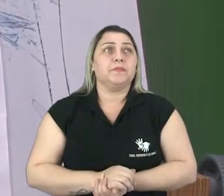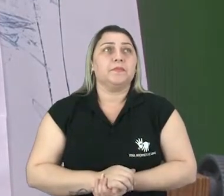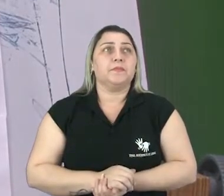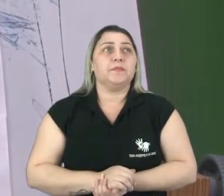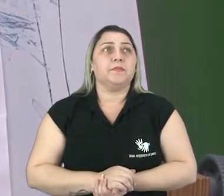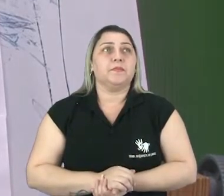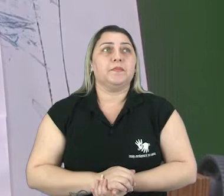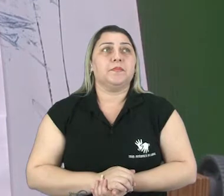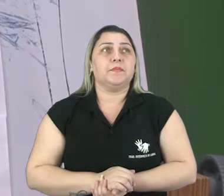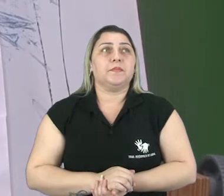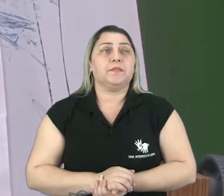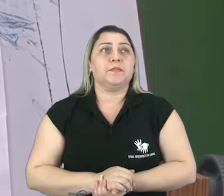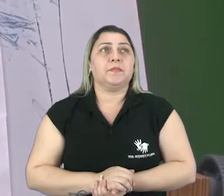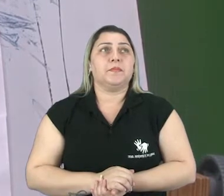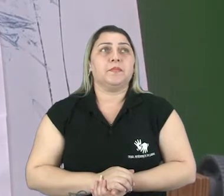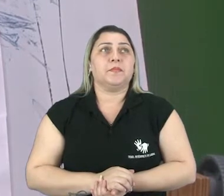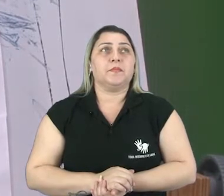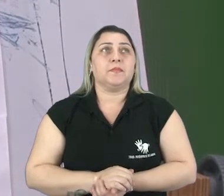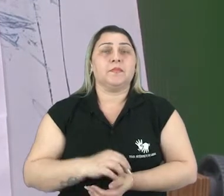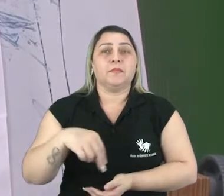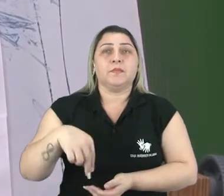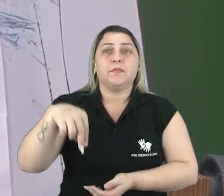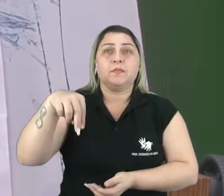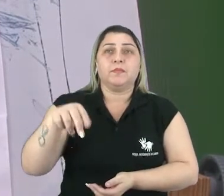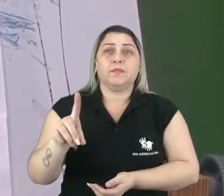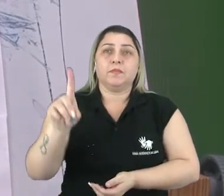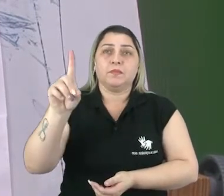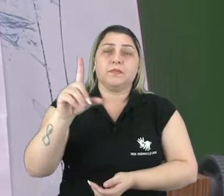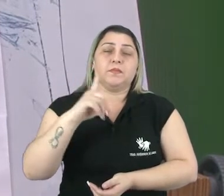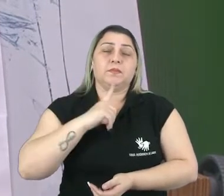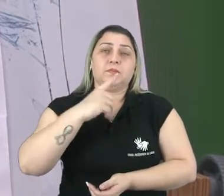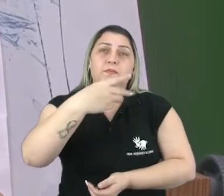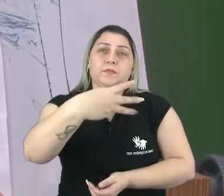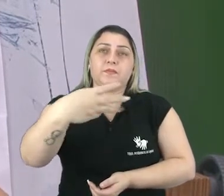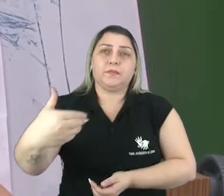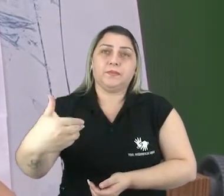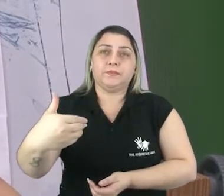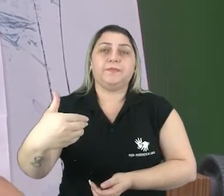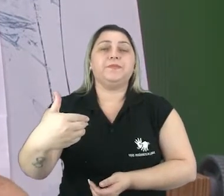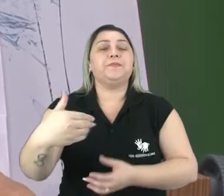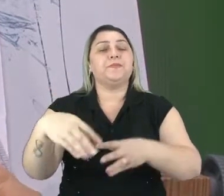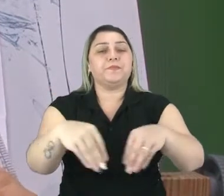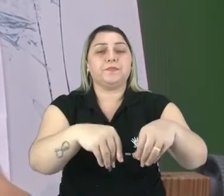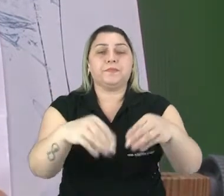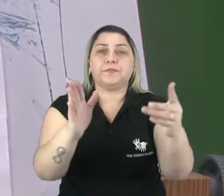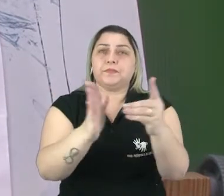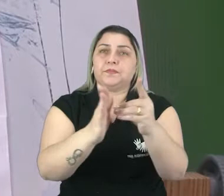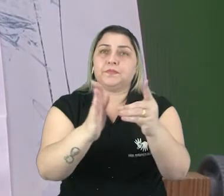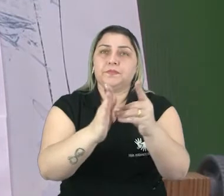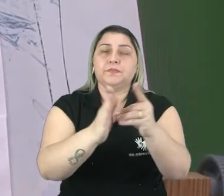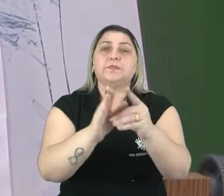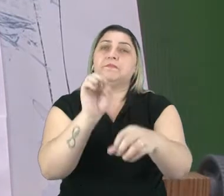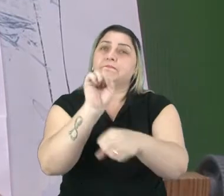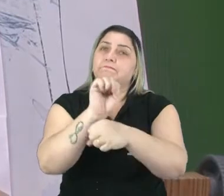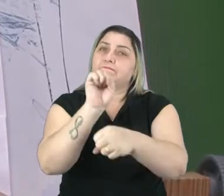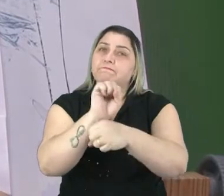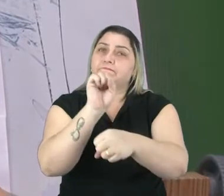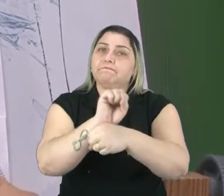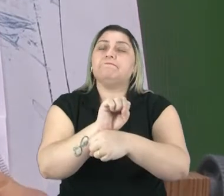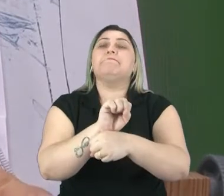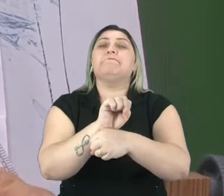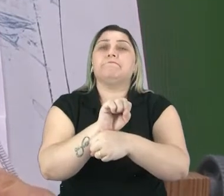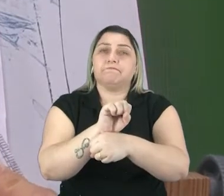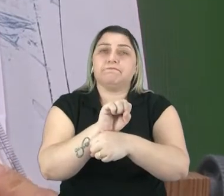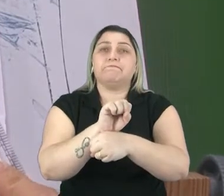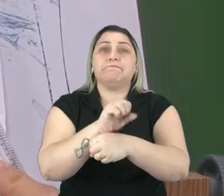vermelhinhas, ó, tá? No Nordeste, a gente tem 31 terras indígenas que estão em processo demarcatório.